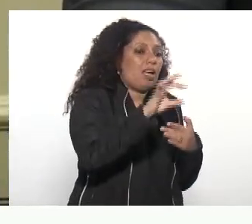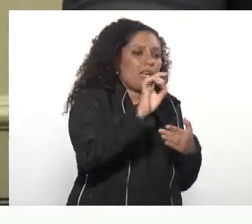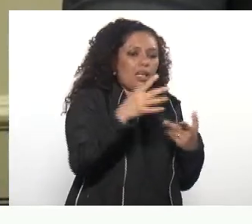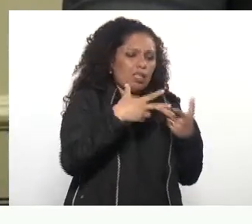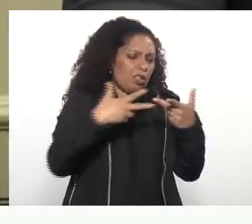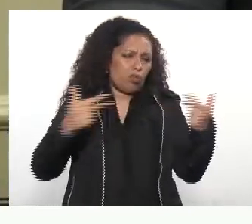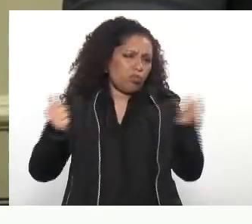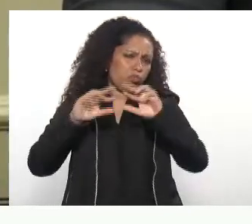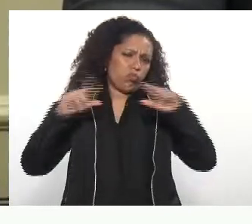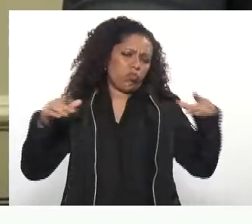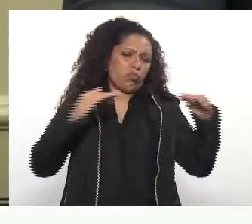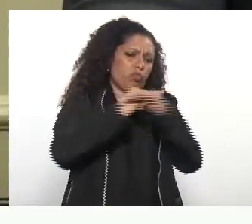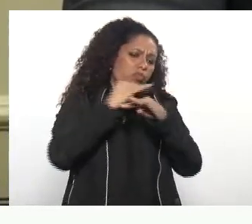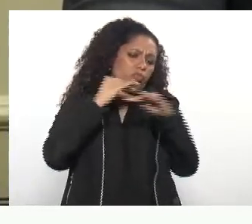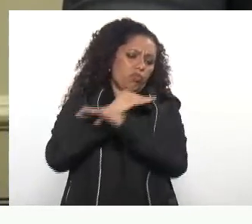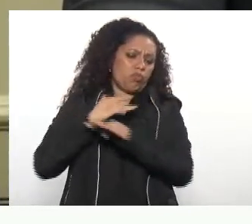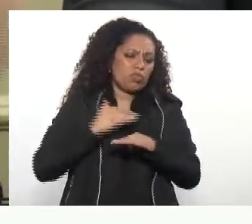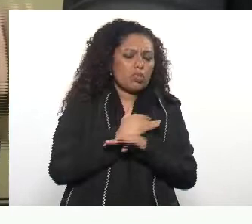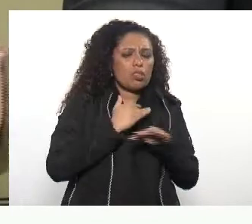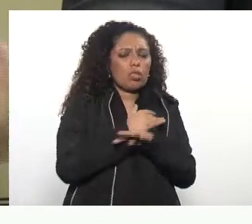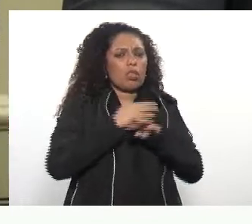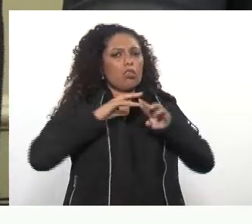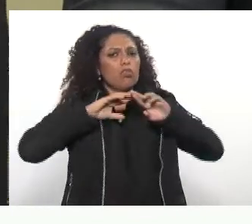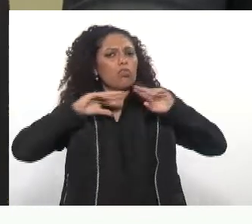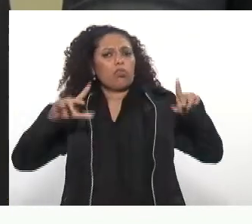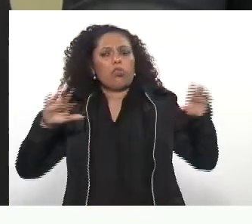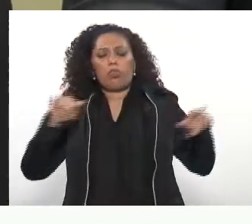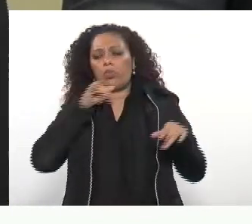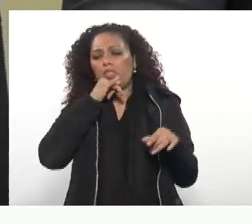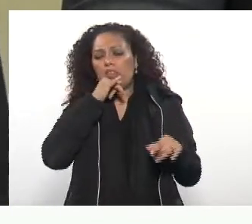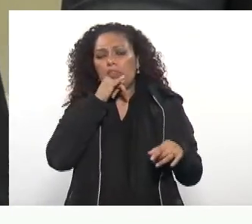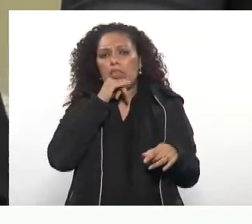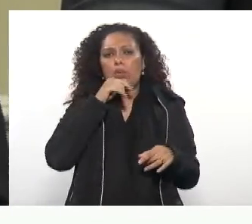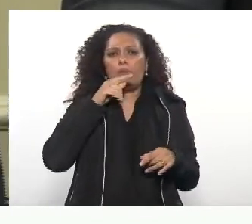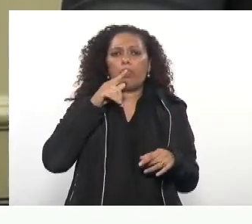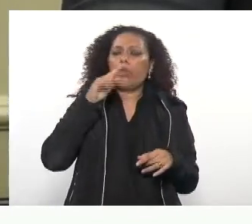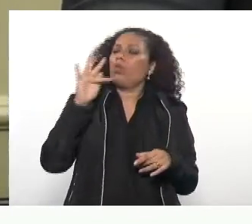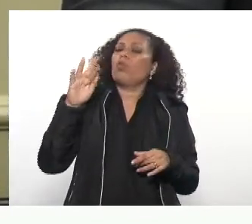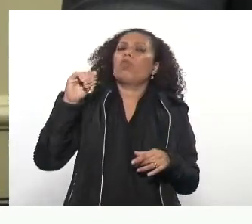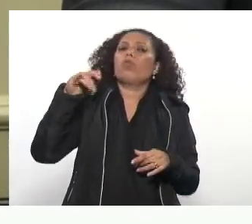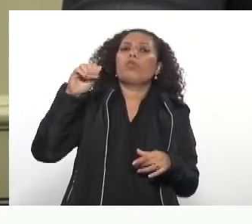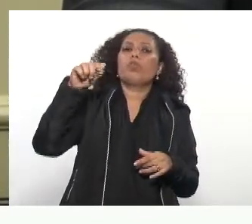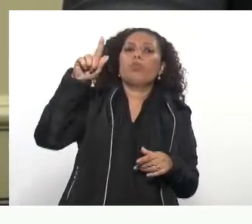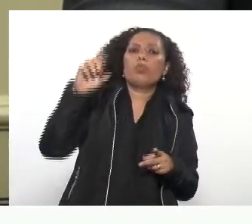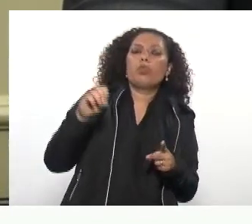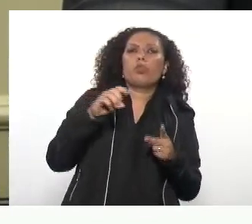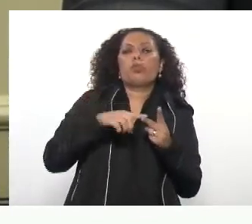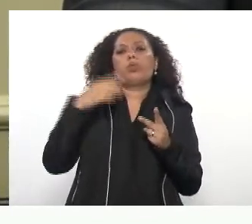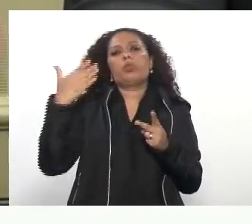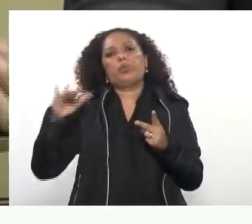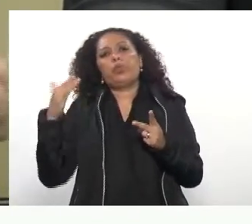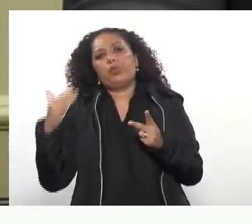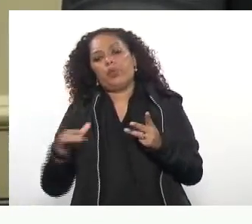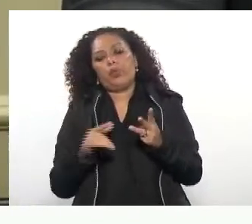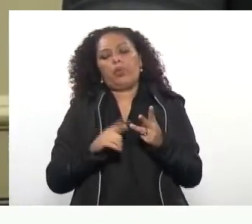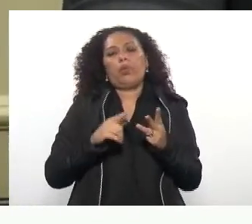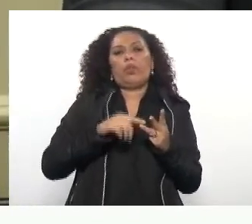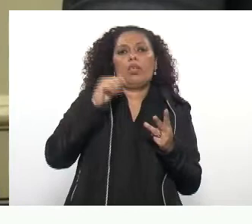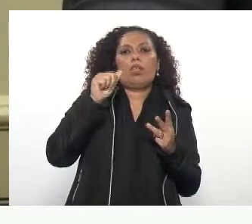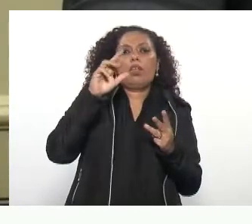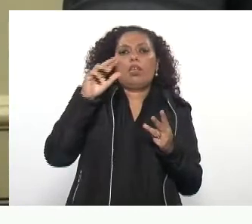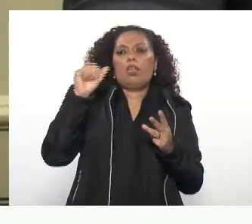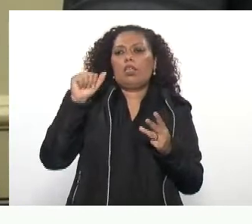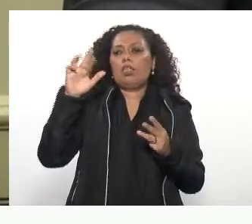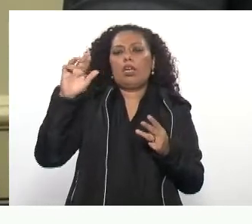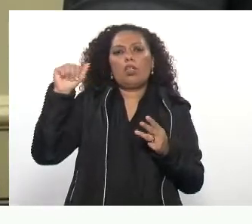os interesses e as necessidades de Petrópolis, ou Friburgo, ou Niterói, ou Araruama,